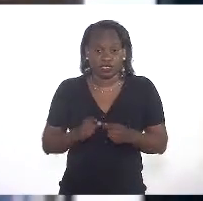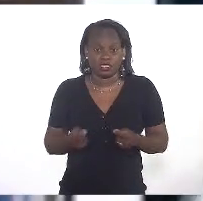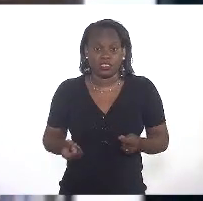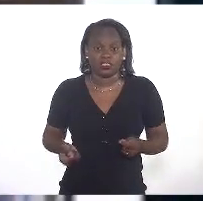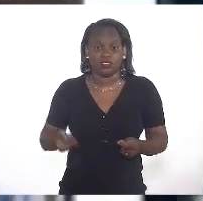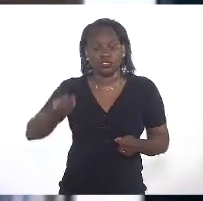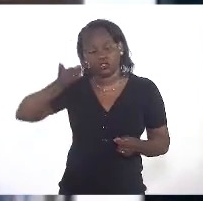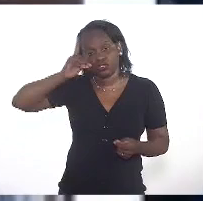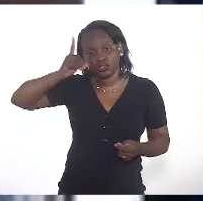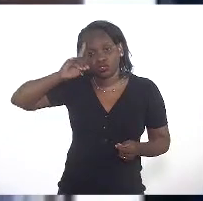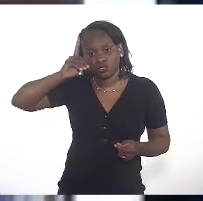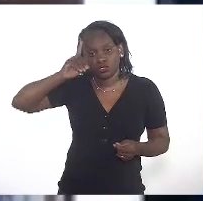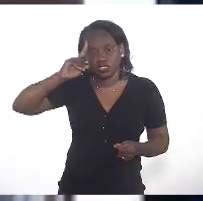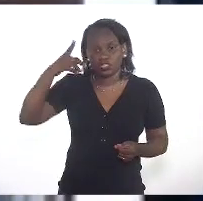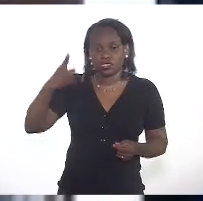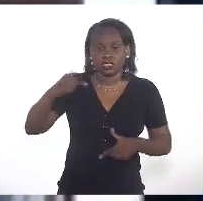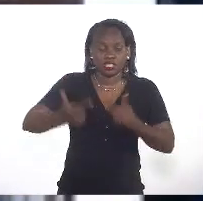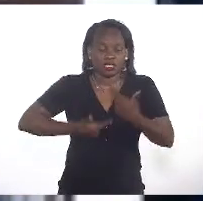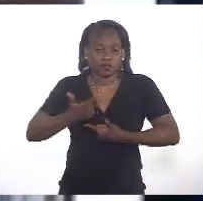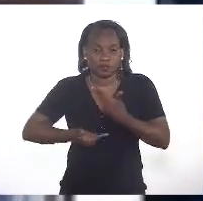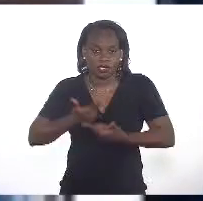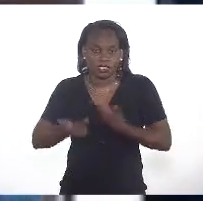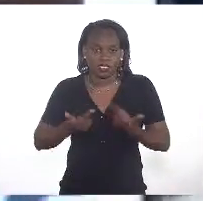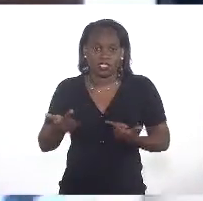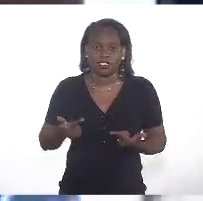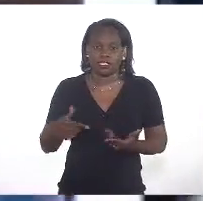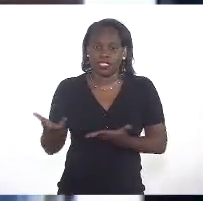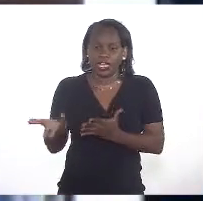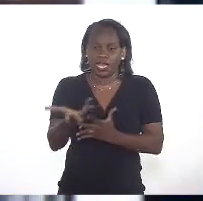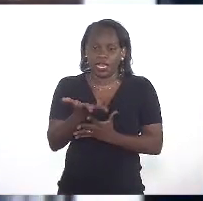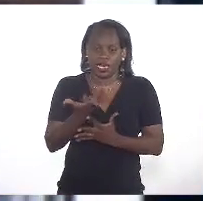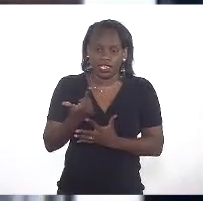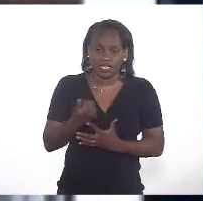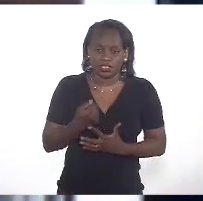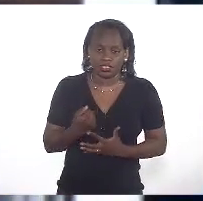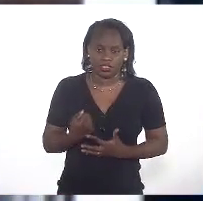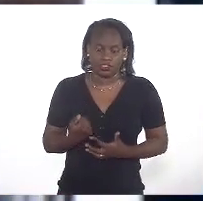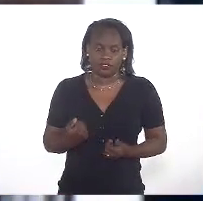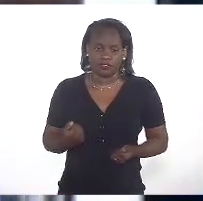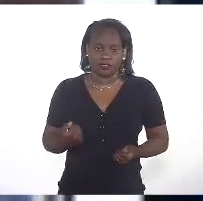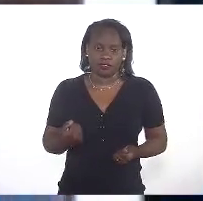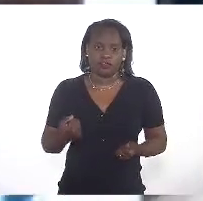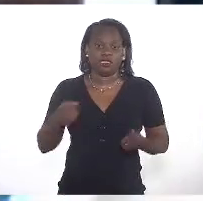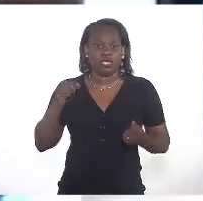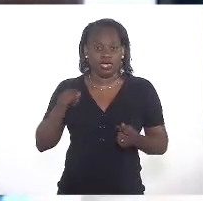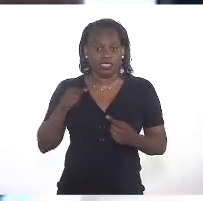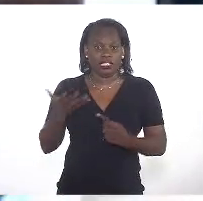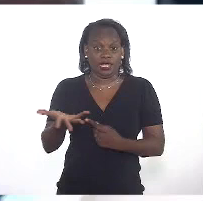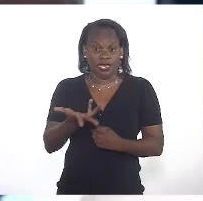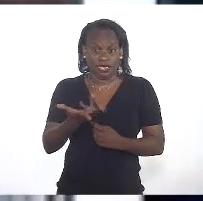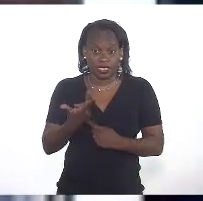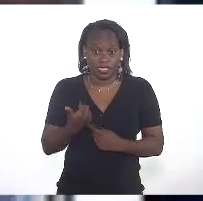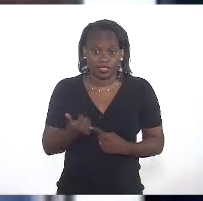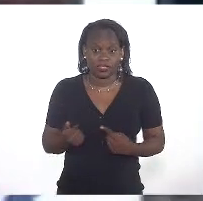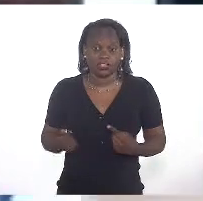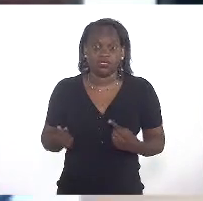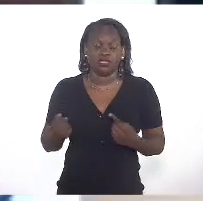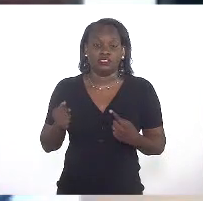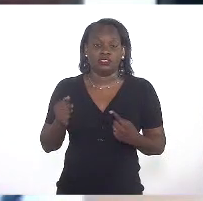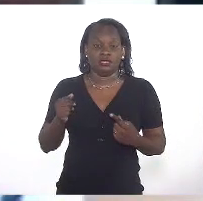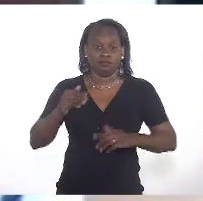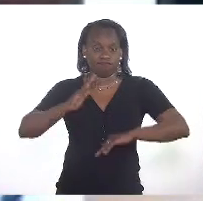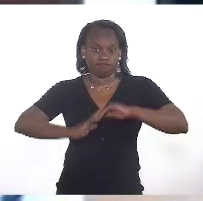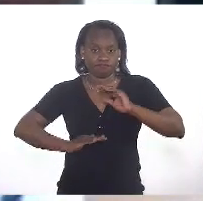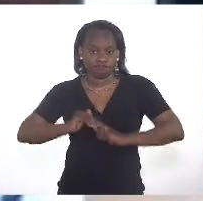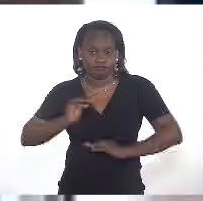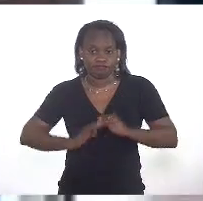no dia a dia das suas atividades, a arte. E esta arte